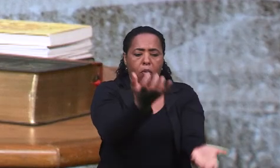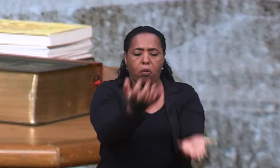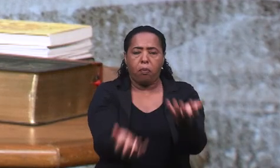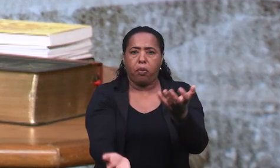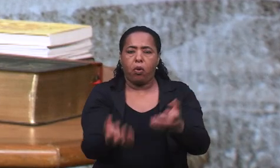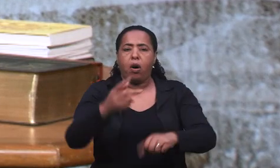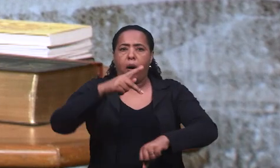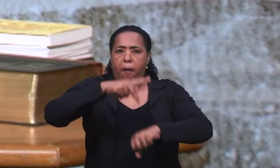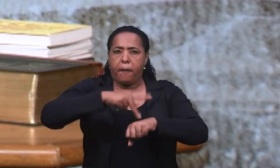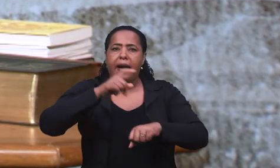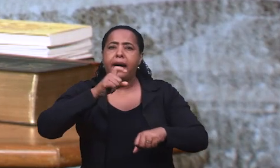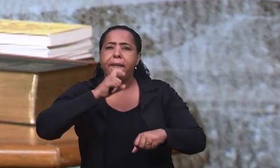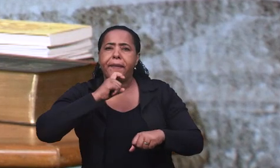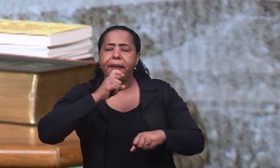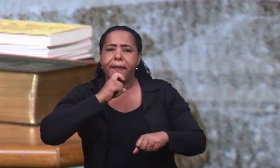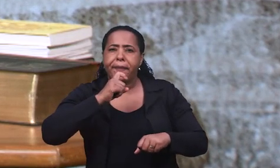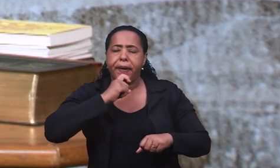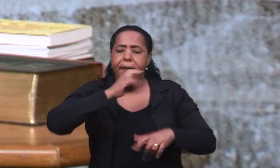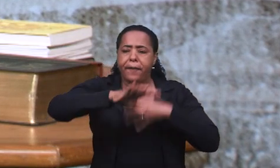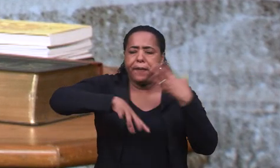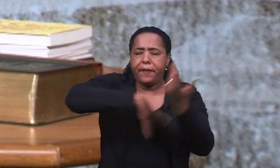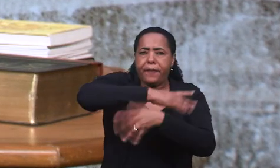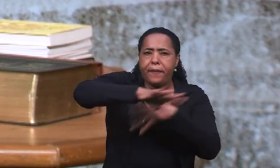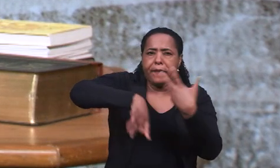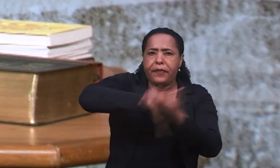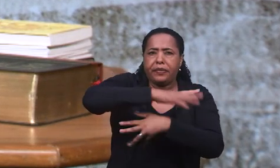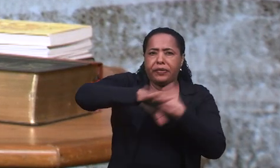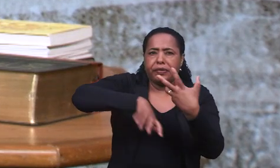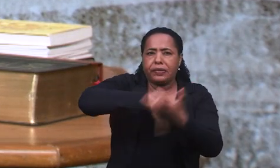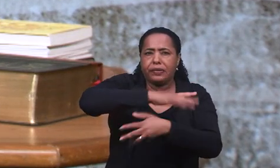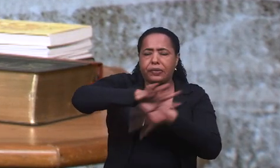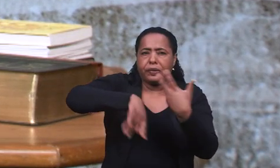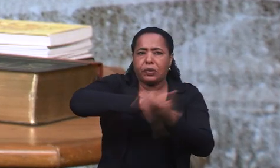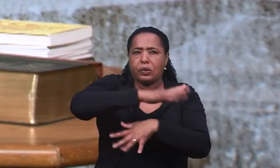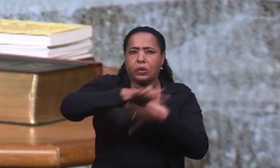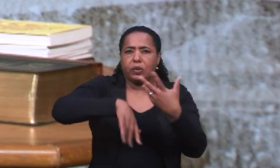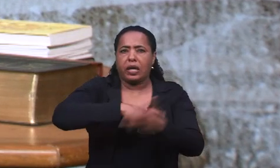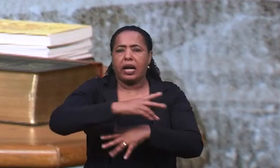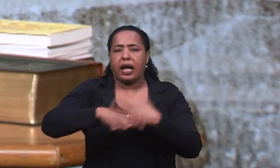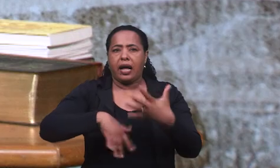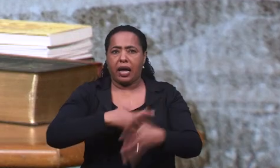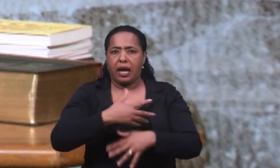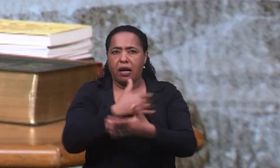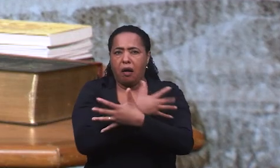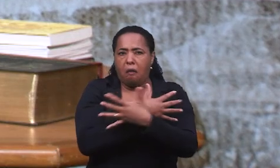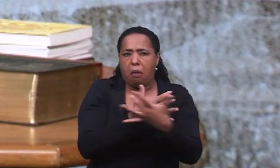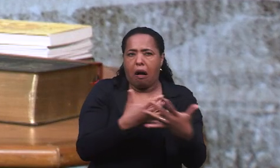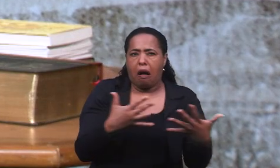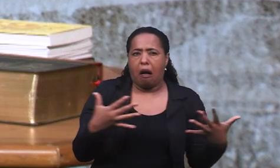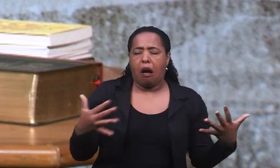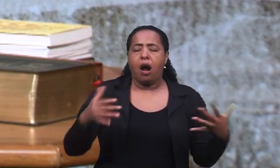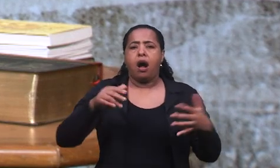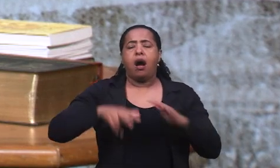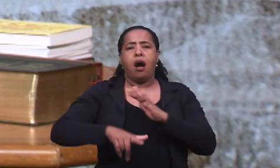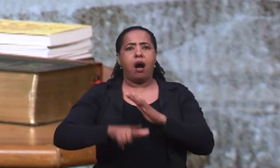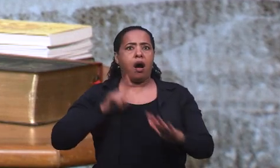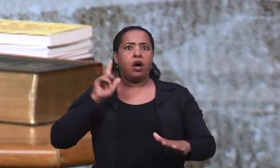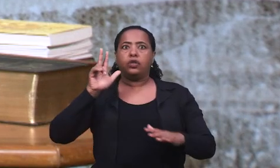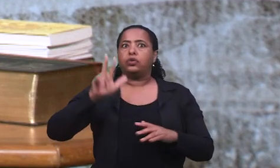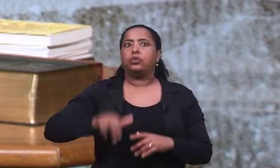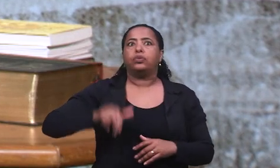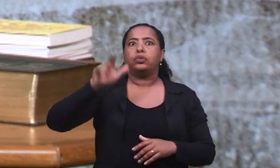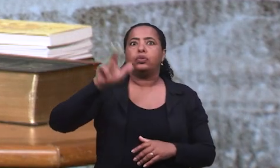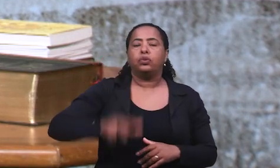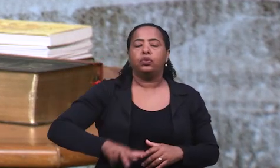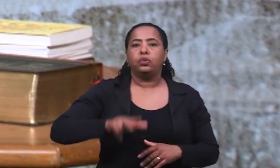havia saraiva e fogo misturado entre a saraiva, muito grave, qual nunca houve em toda a terra